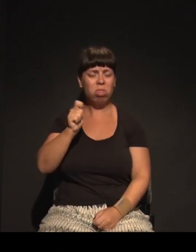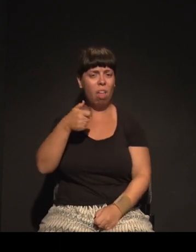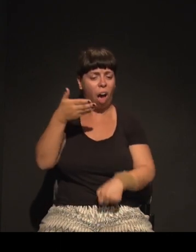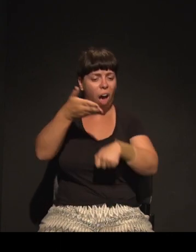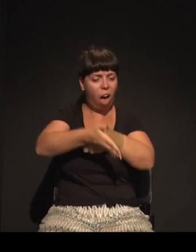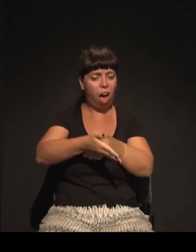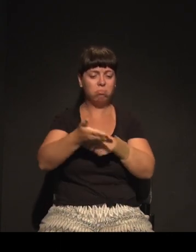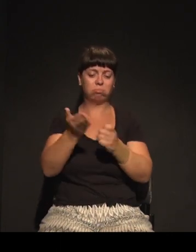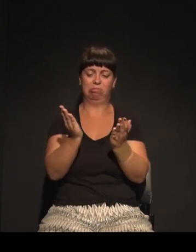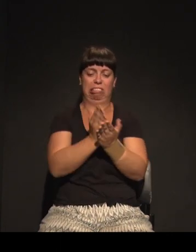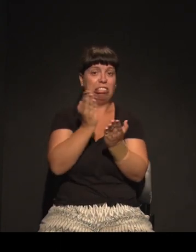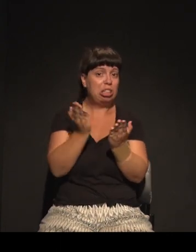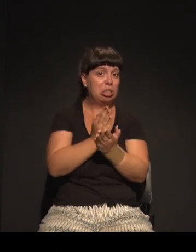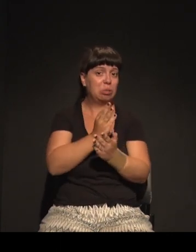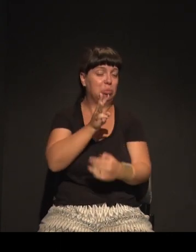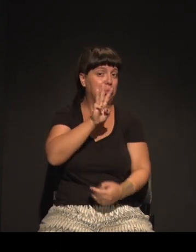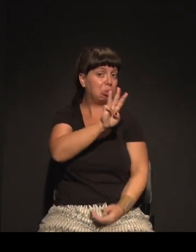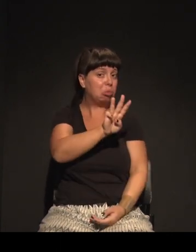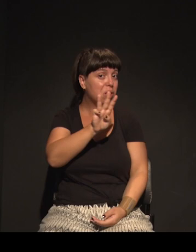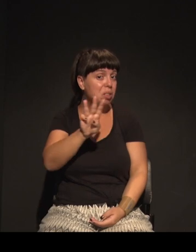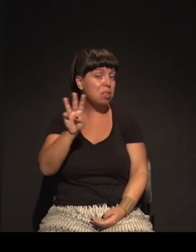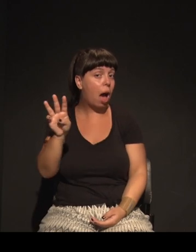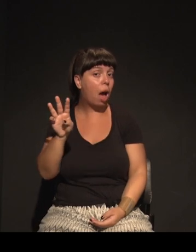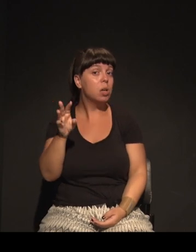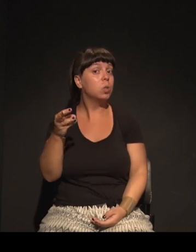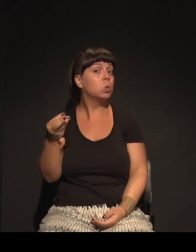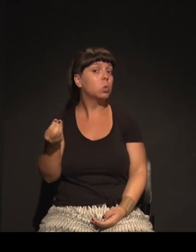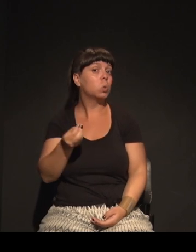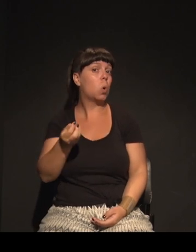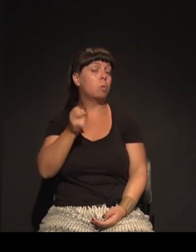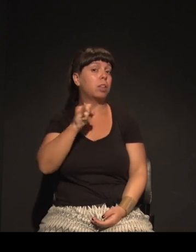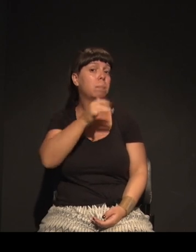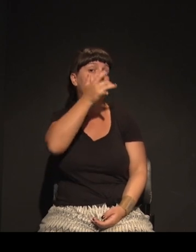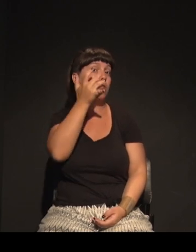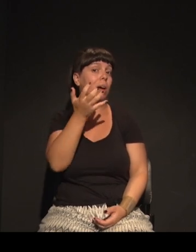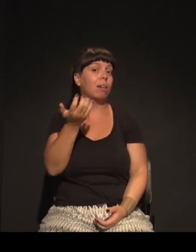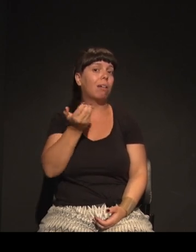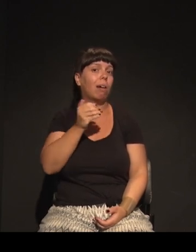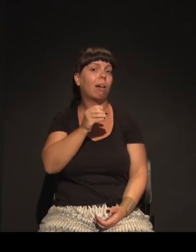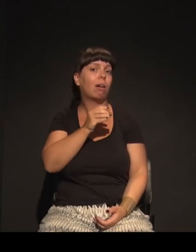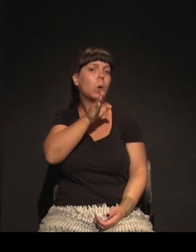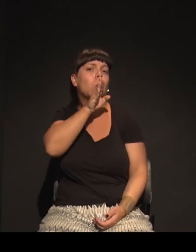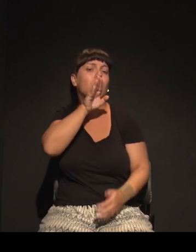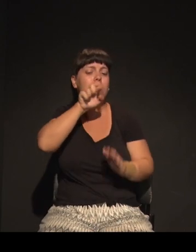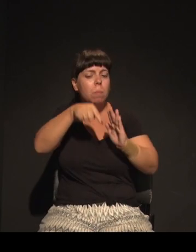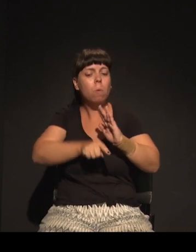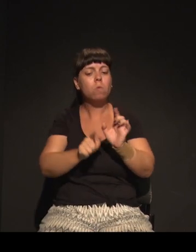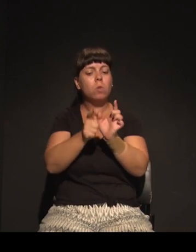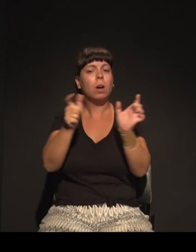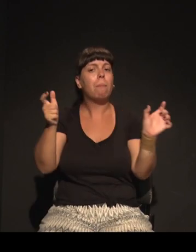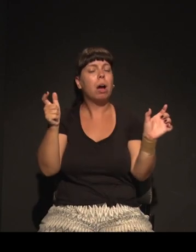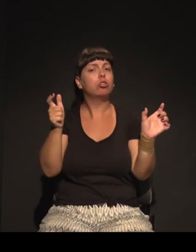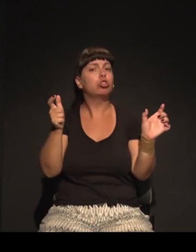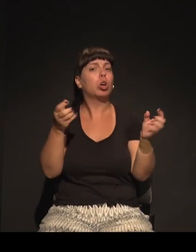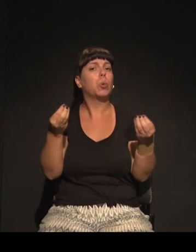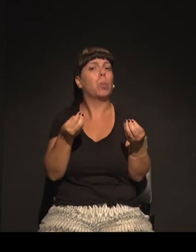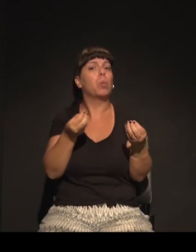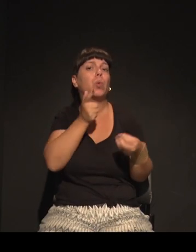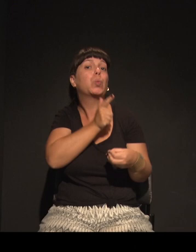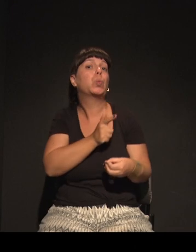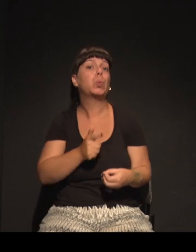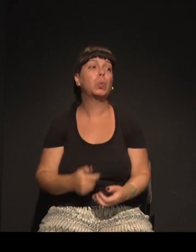tem site como é que faz as pessoas quiserem conhecer um pouco mais a gramática aonde ela joão